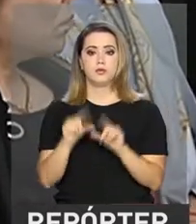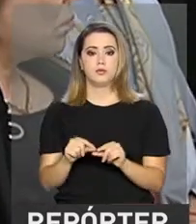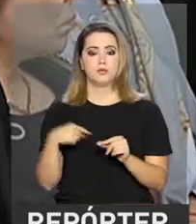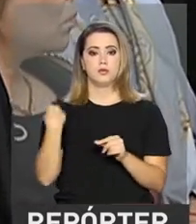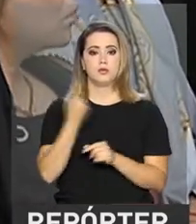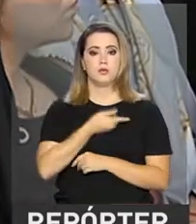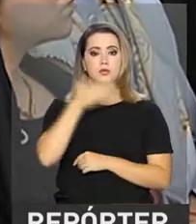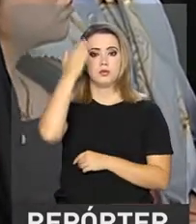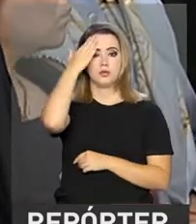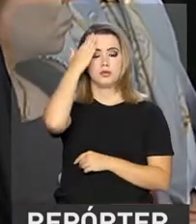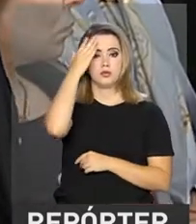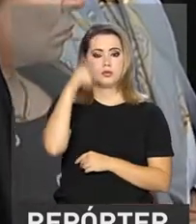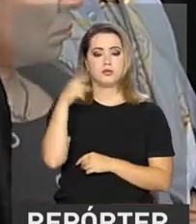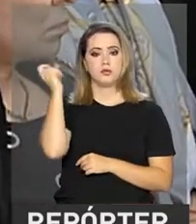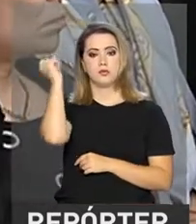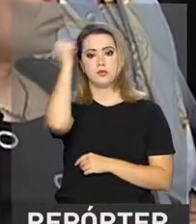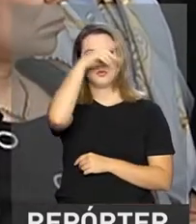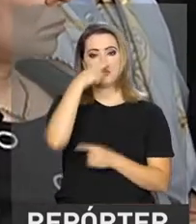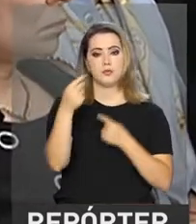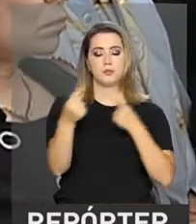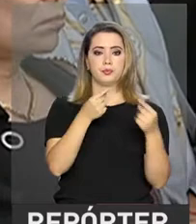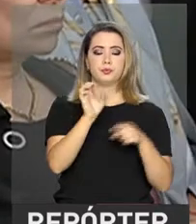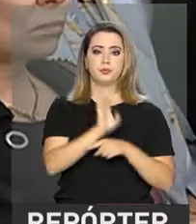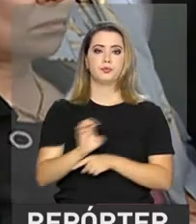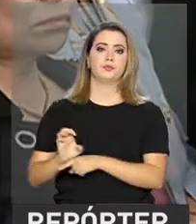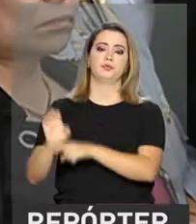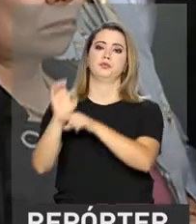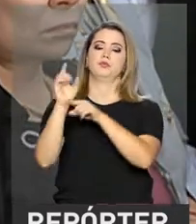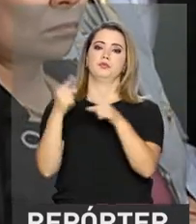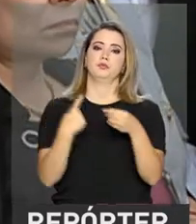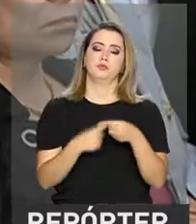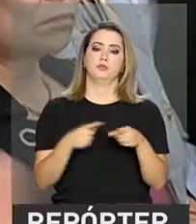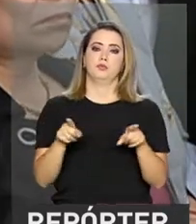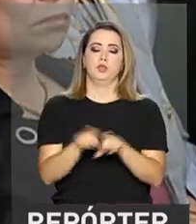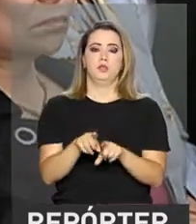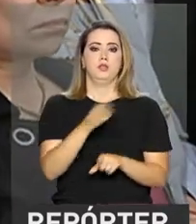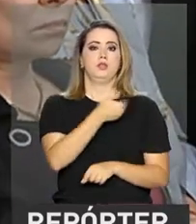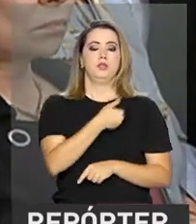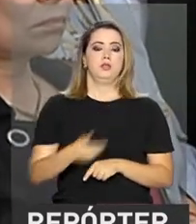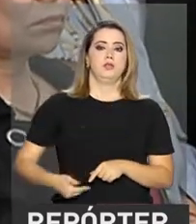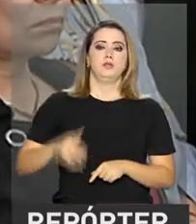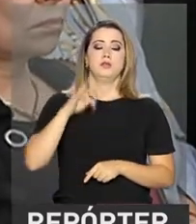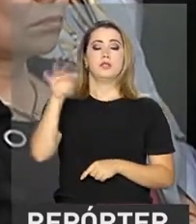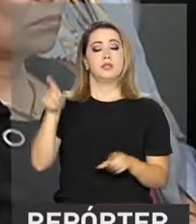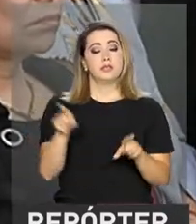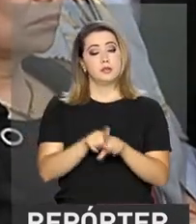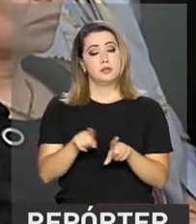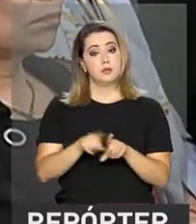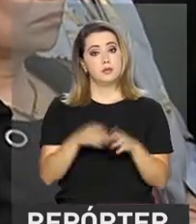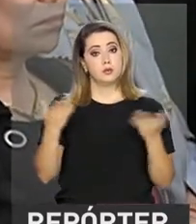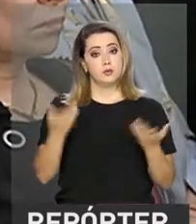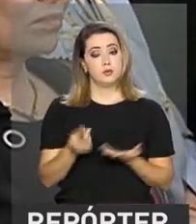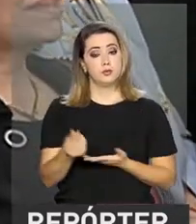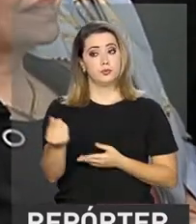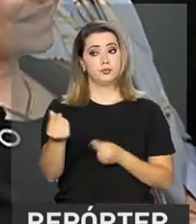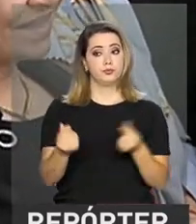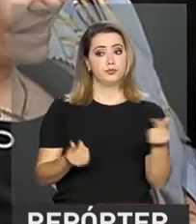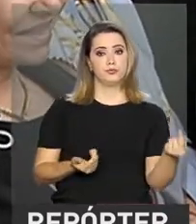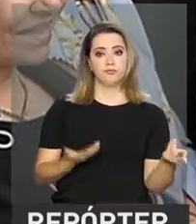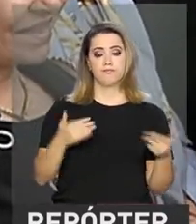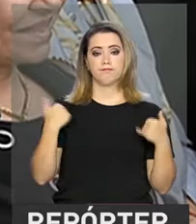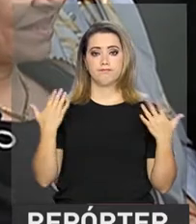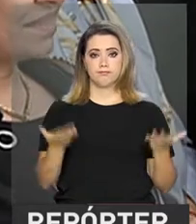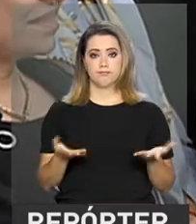gente sabe das dificuldades que cada município, que cada estado, que a União tem hoje em relação a recursos. Então,